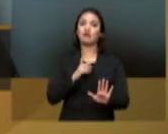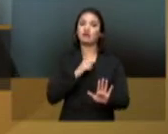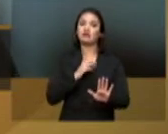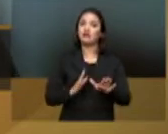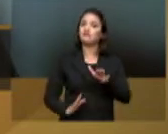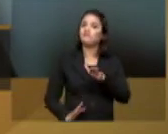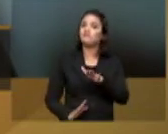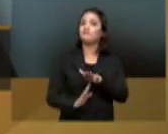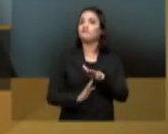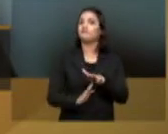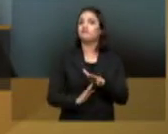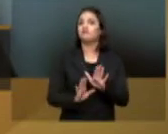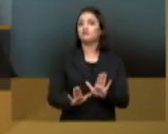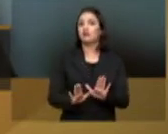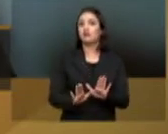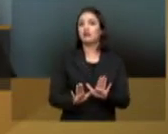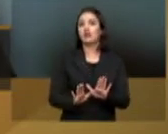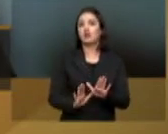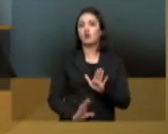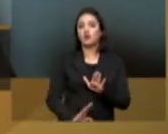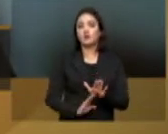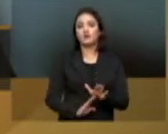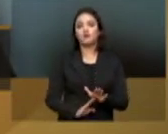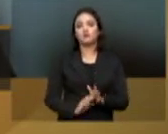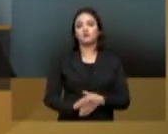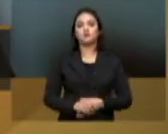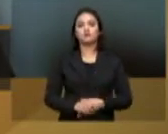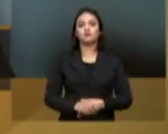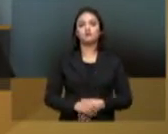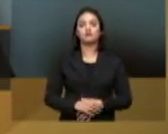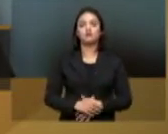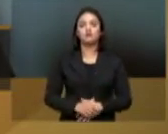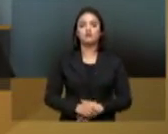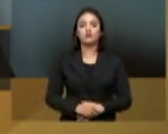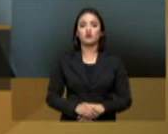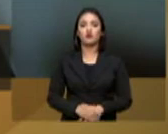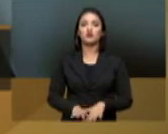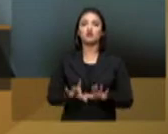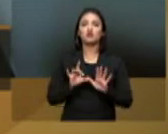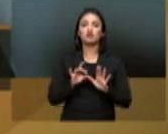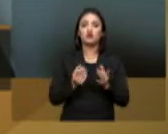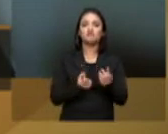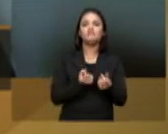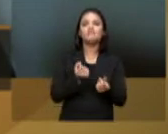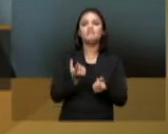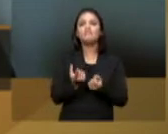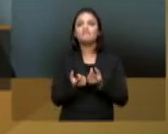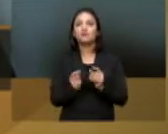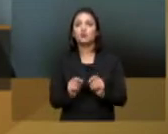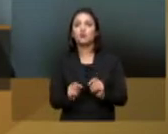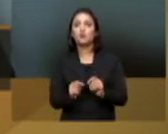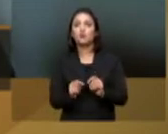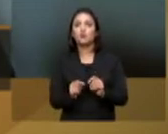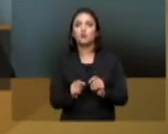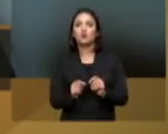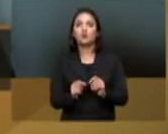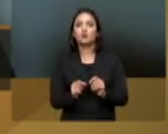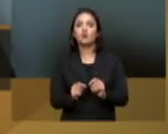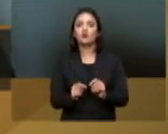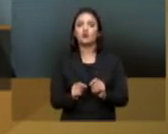ou fechada. Apenas ficavam a salvo dessa regra os